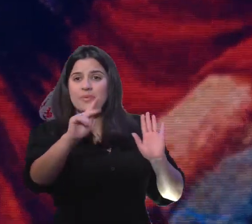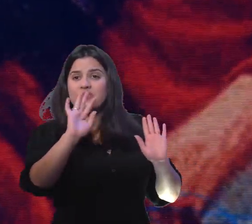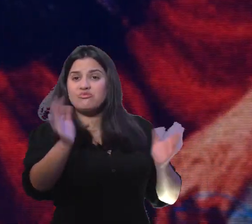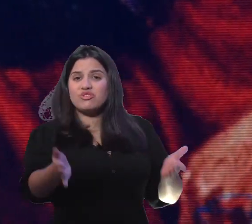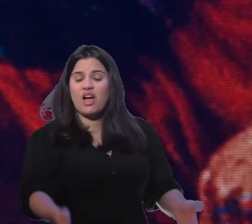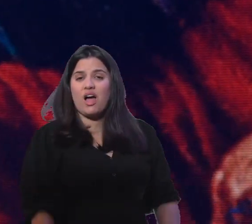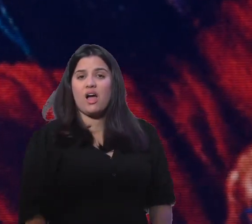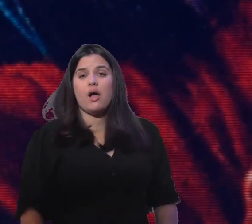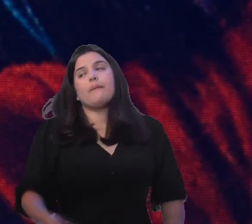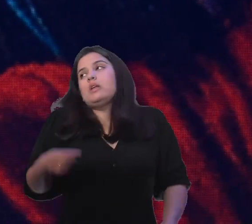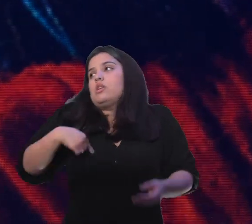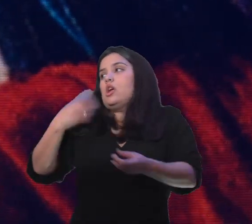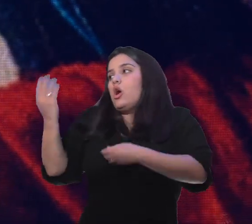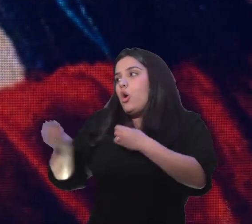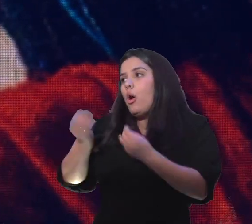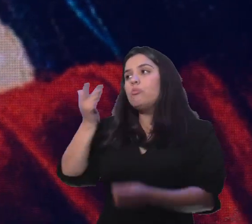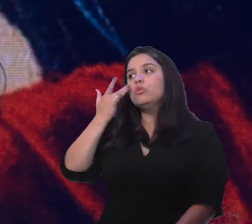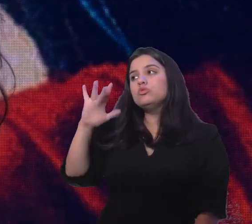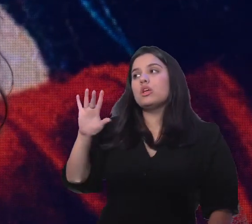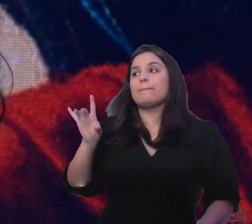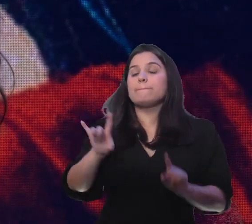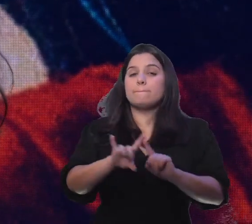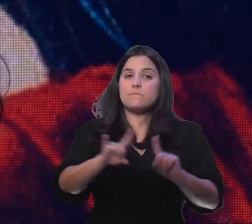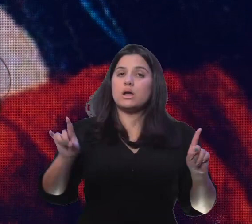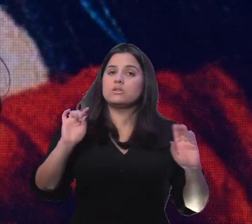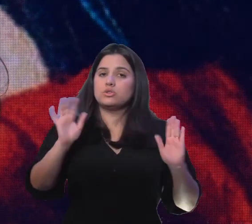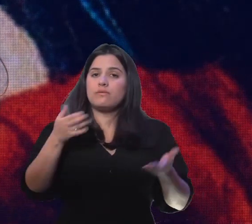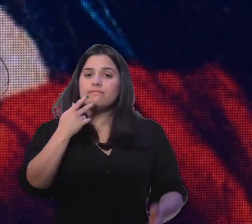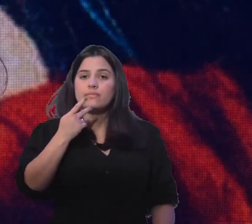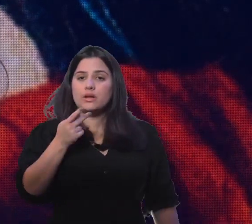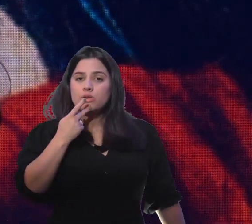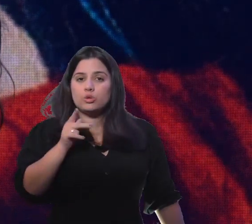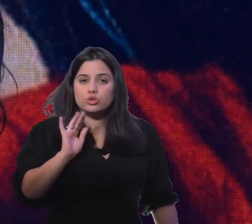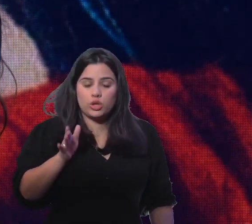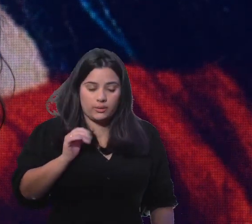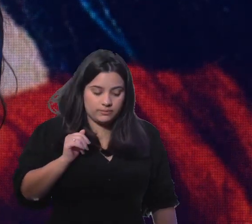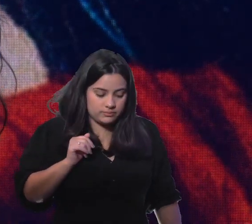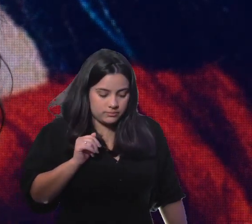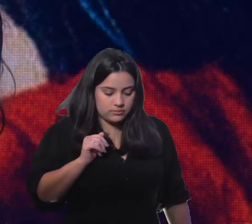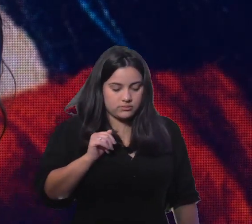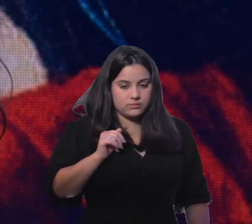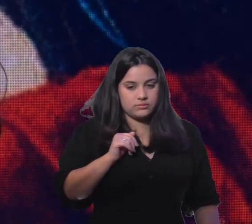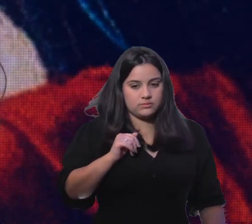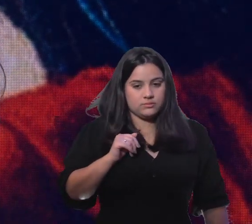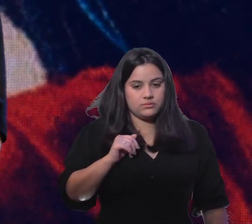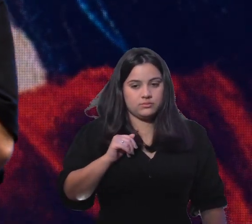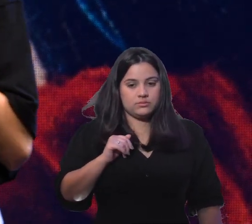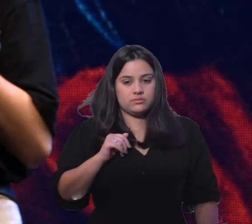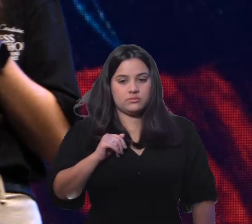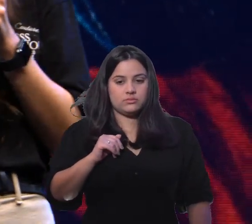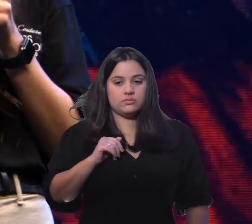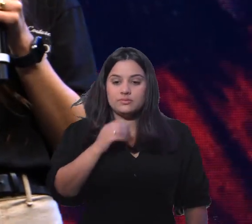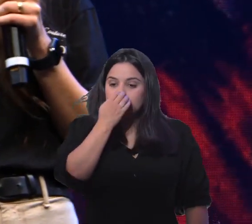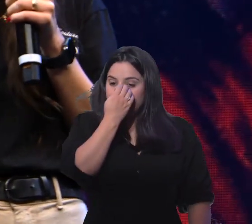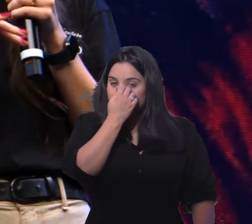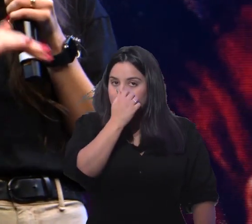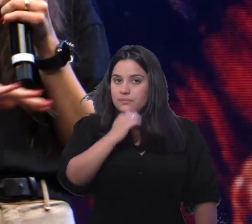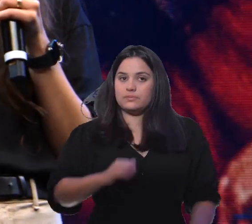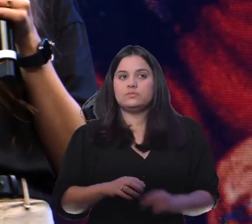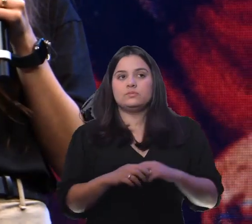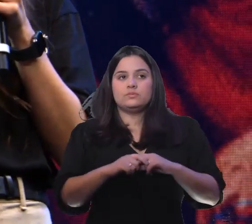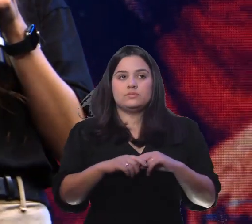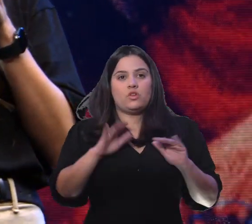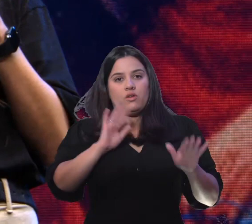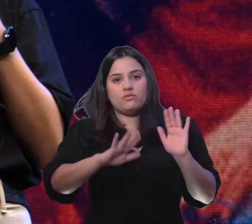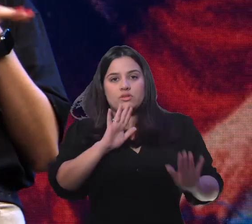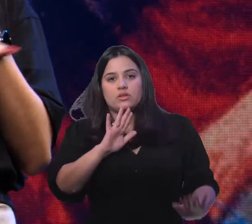falou como ele ia fazer isso. E talvez essa missão de reconhecimento fazia parte de como ele ia passar essa estratégia, certo? Faz sentido, né? Tipo assim,